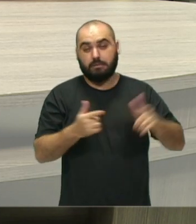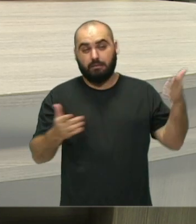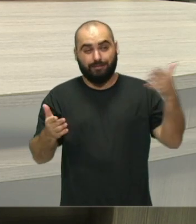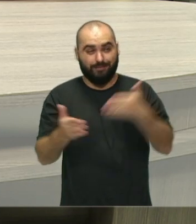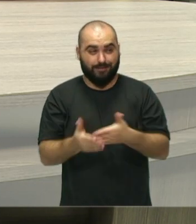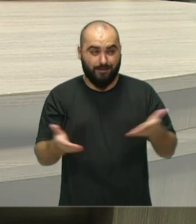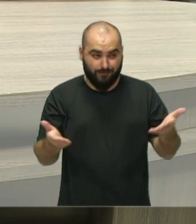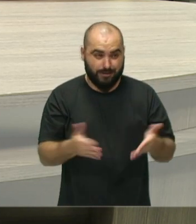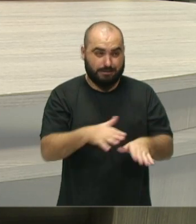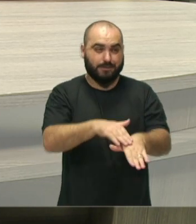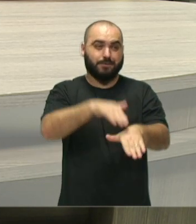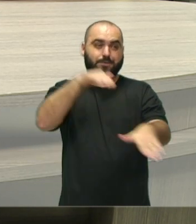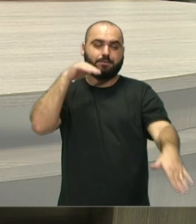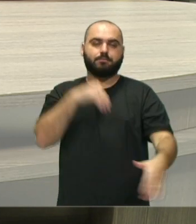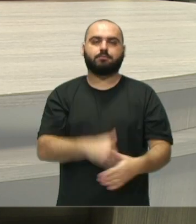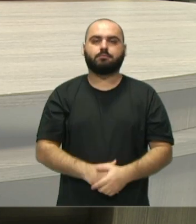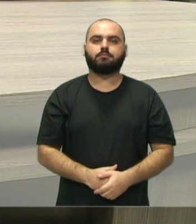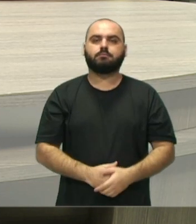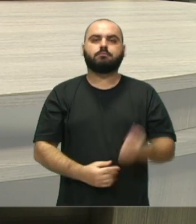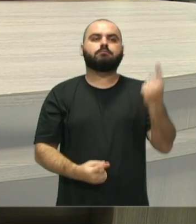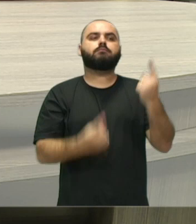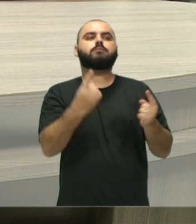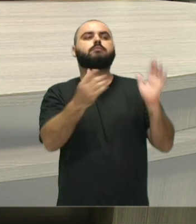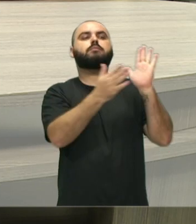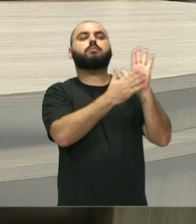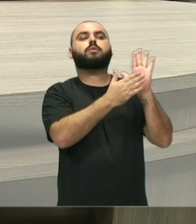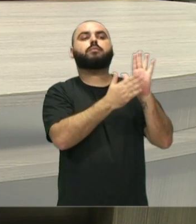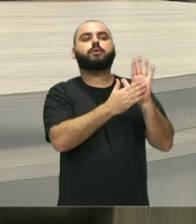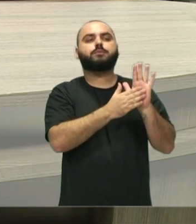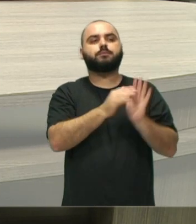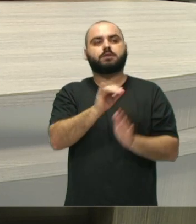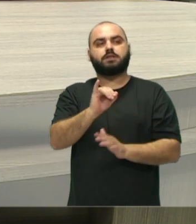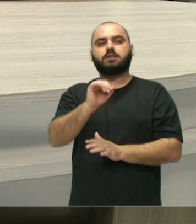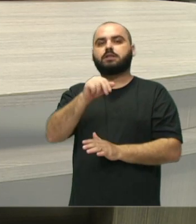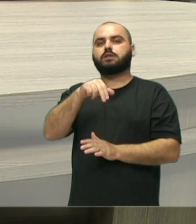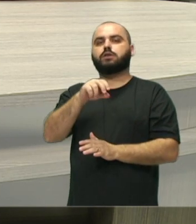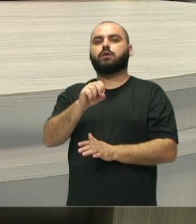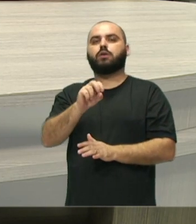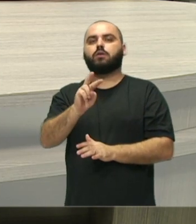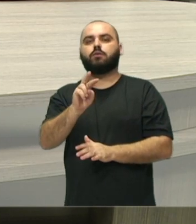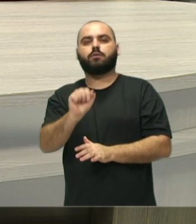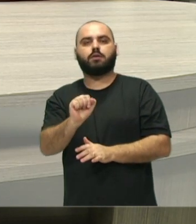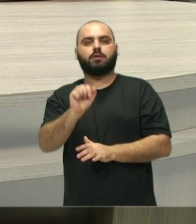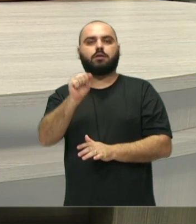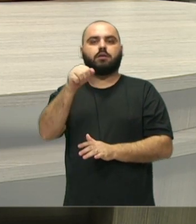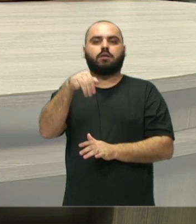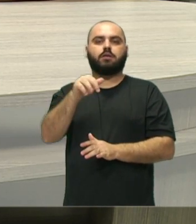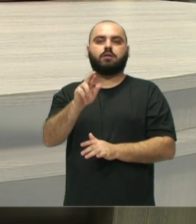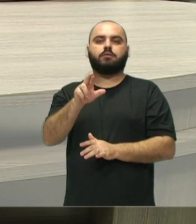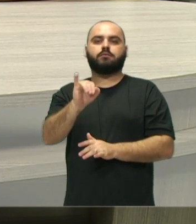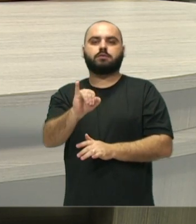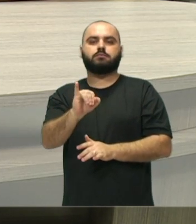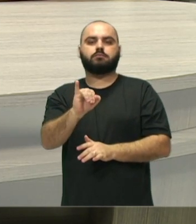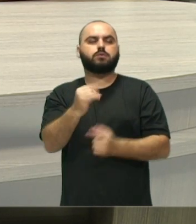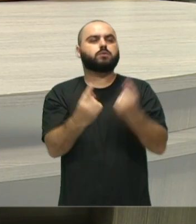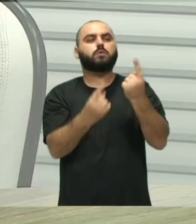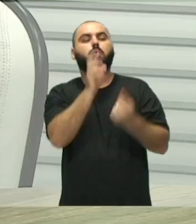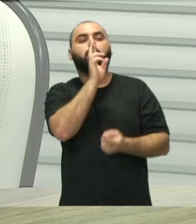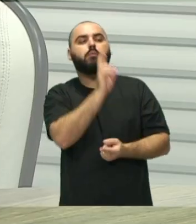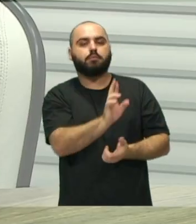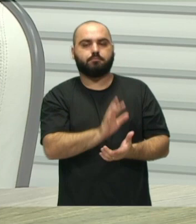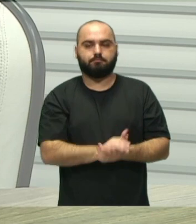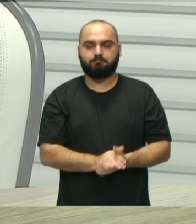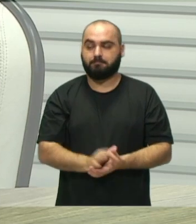Qual é a proposta do Inova ANFRE para solucionar? Então, um dos elementos do